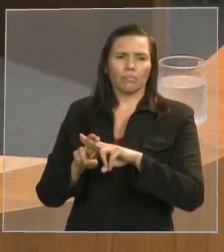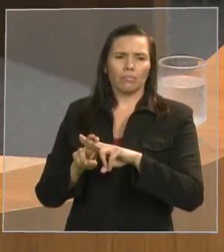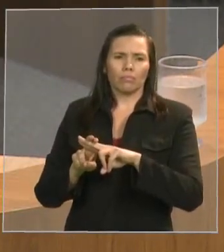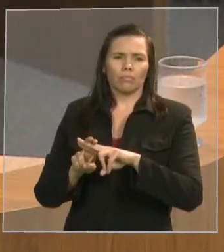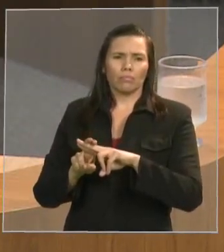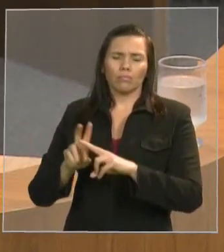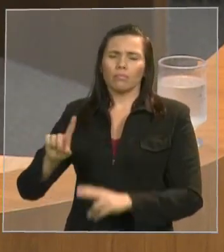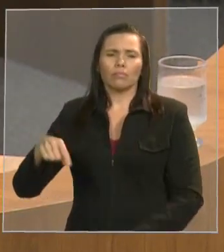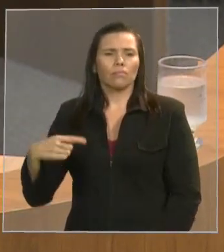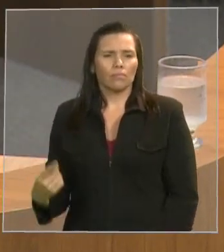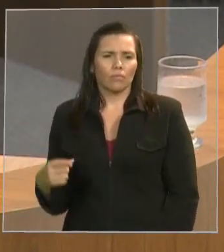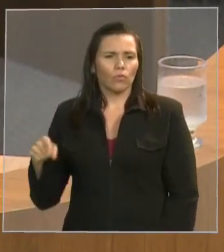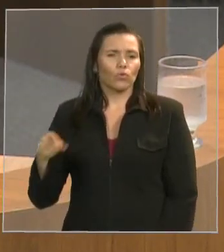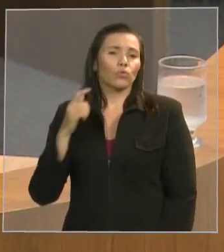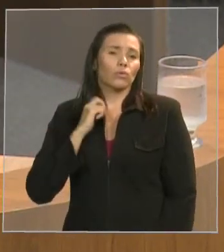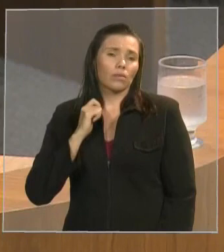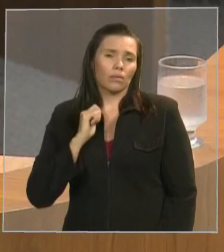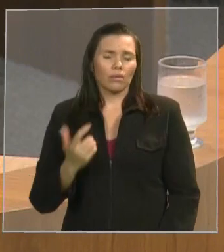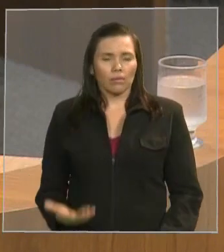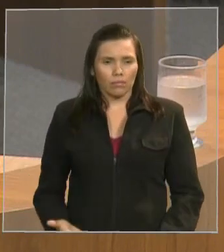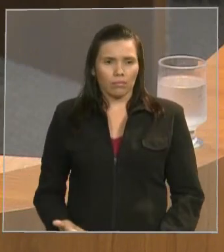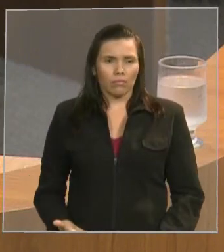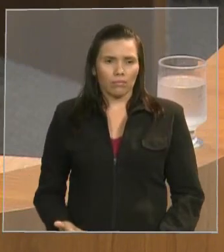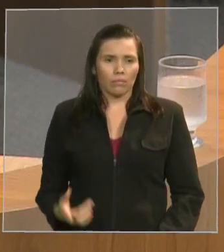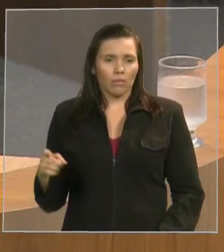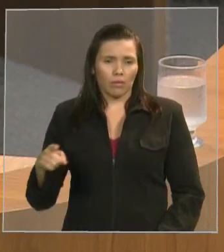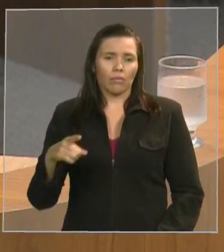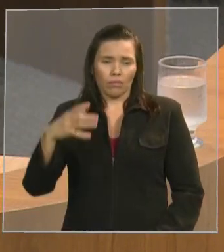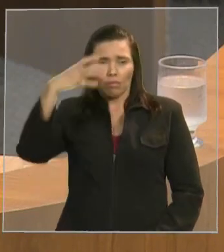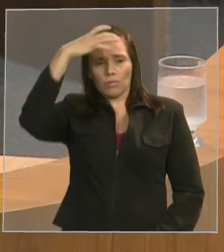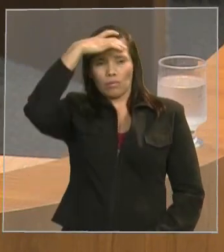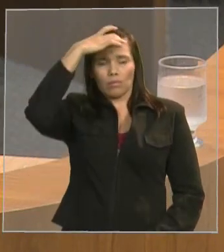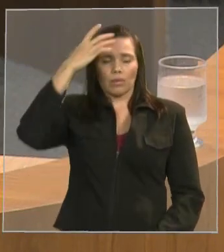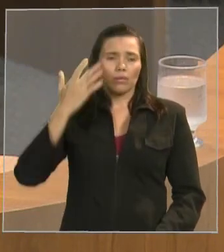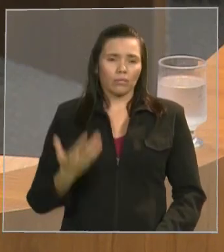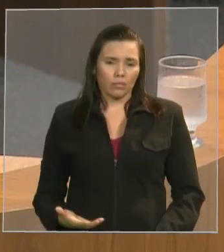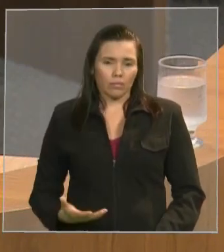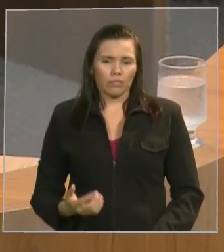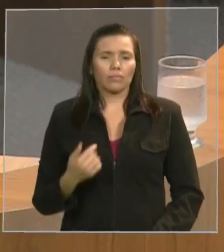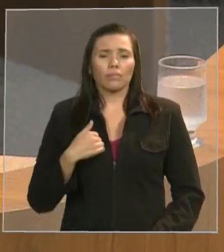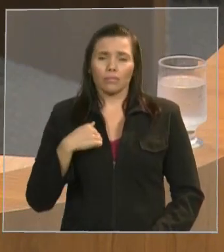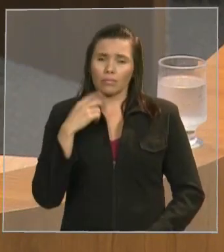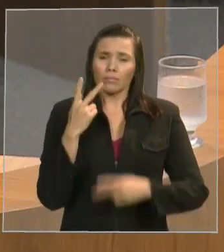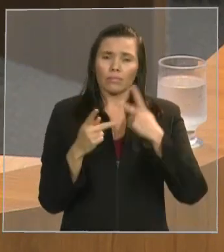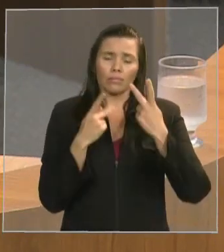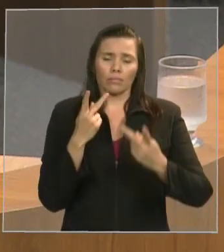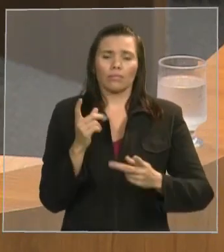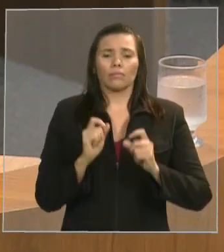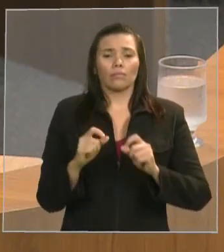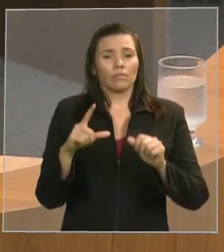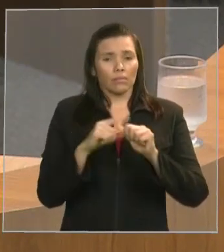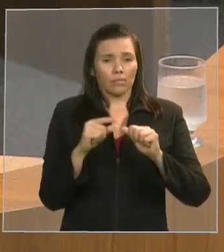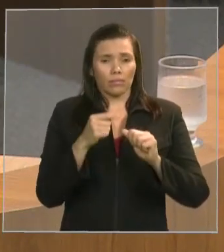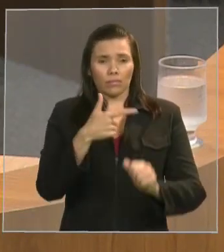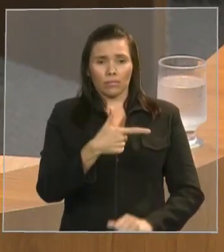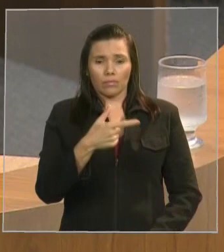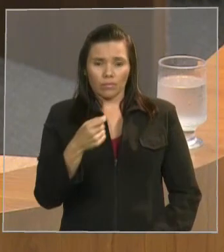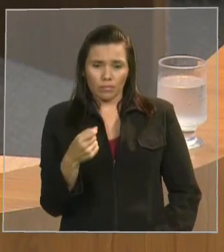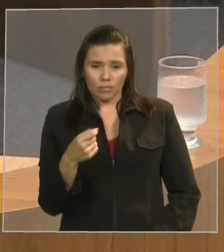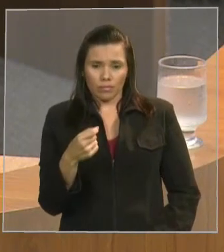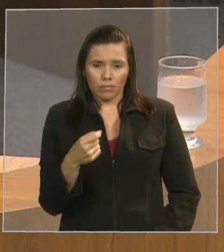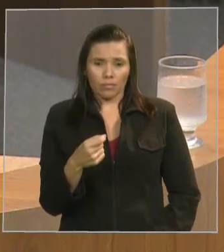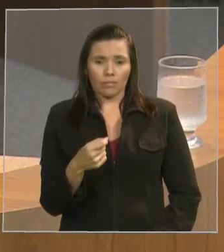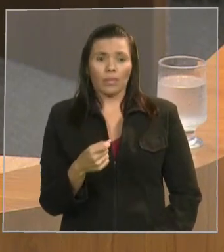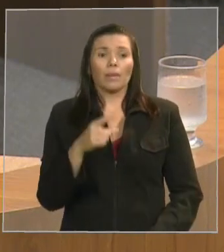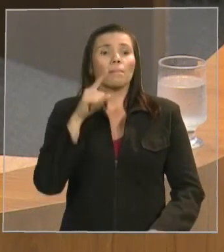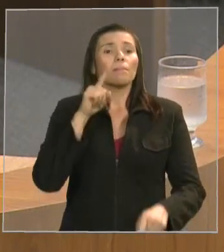permanente. O que eu disse aqui, e continuo dizendo, que o artigo 20 do Código de Processo Penal